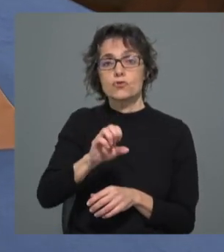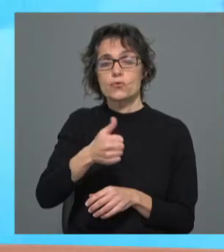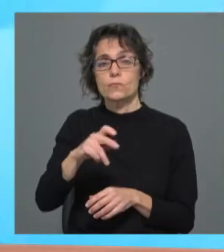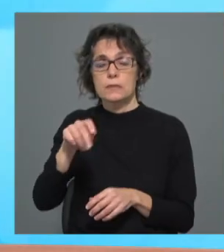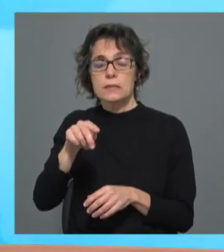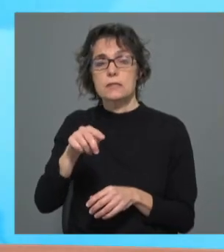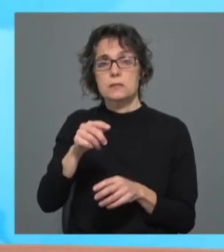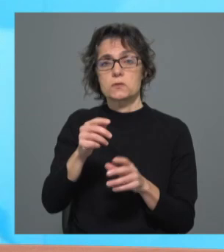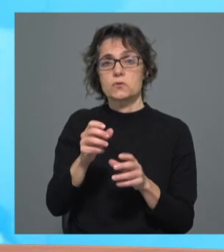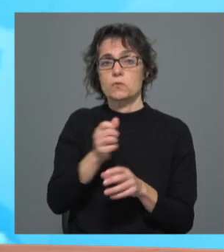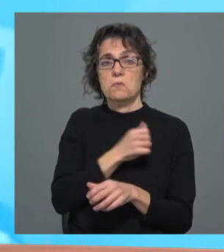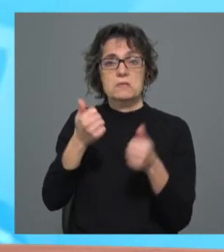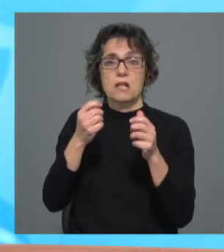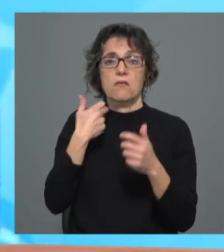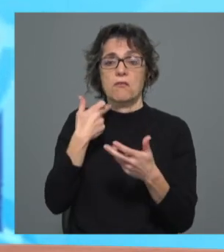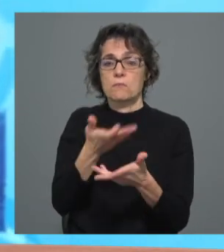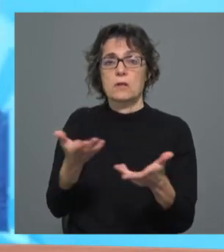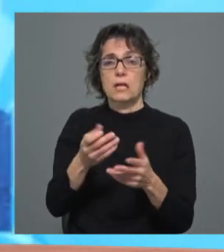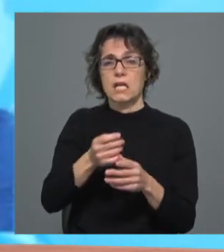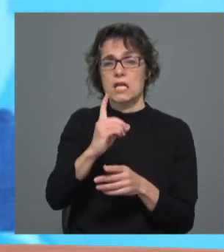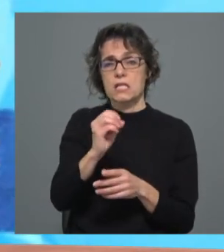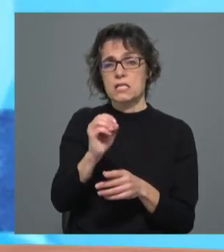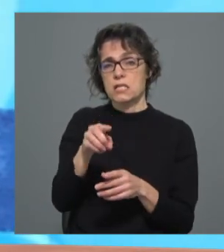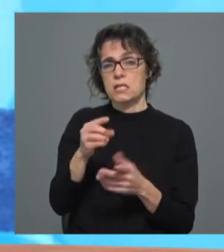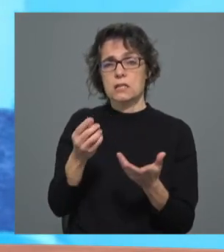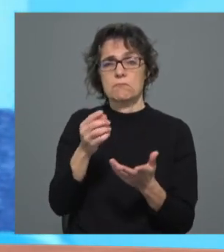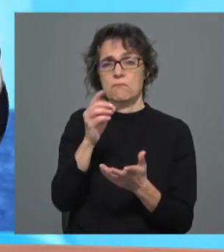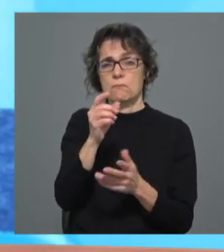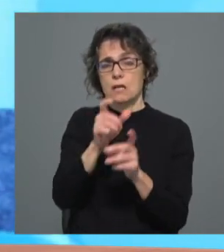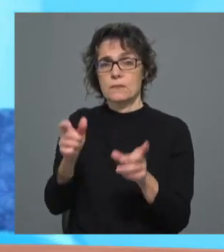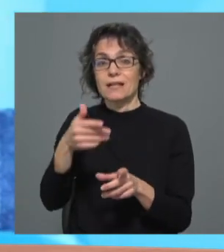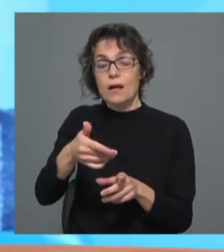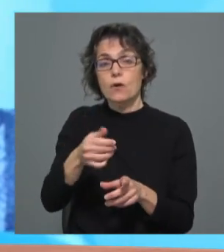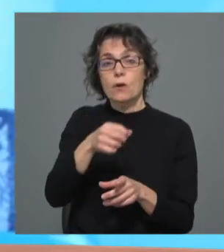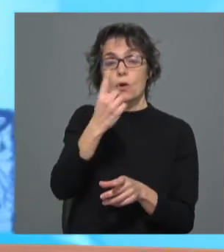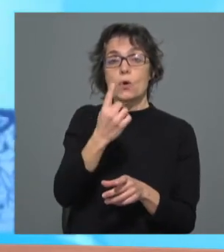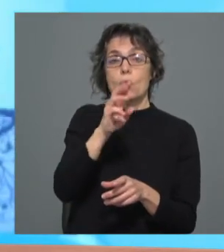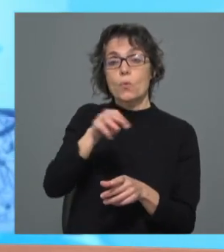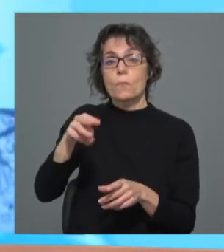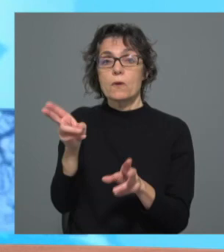habitantes, cerca de 60 mil habitantes. Neste momento tem mais de 1,5 milhão, porque durante a guerra,